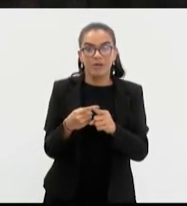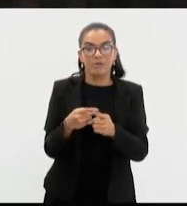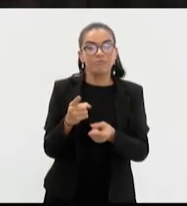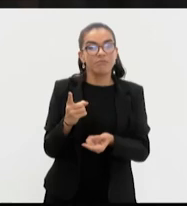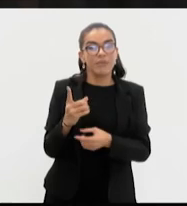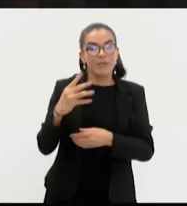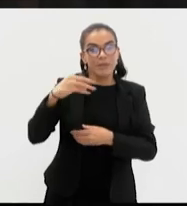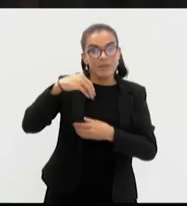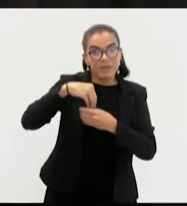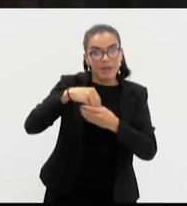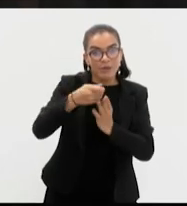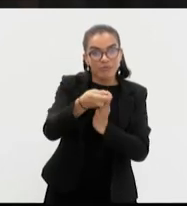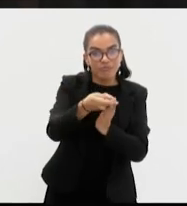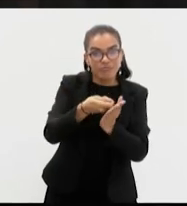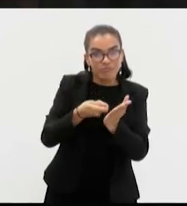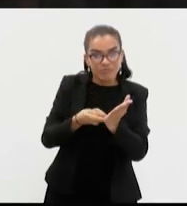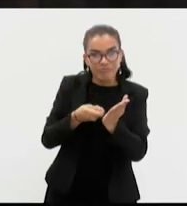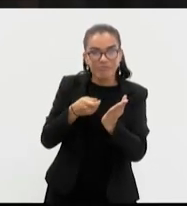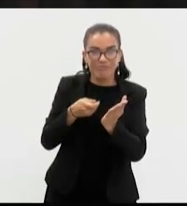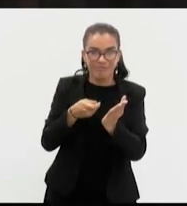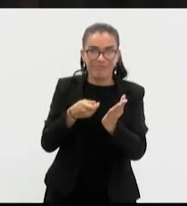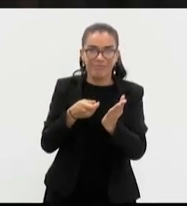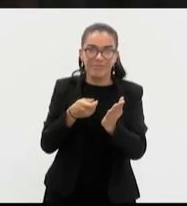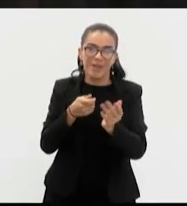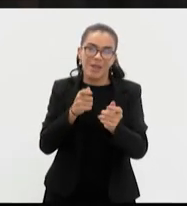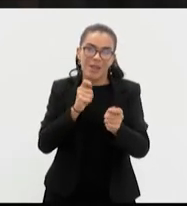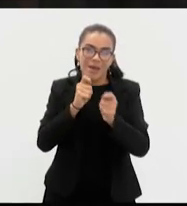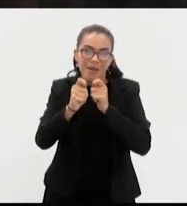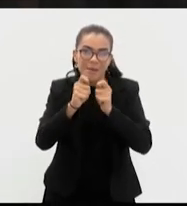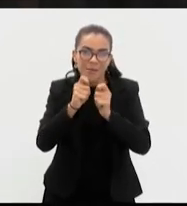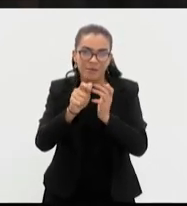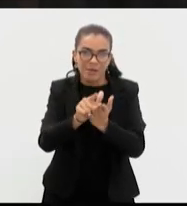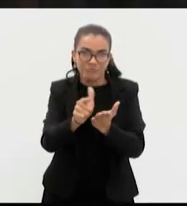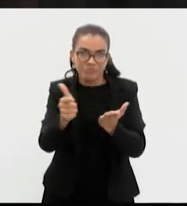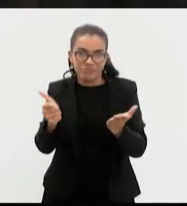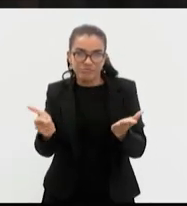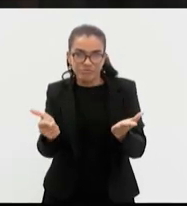dentro do texto da da matéria